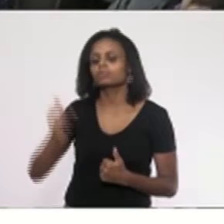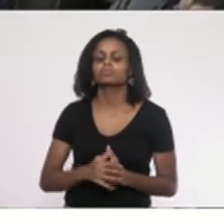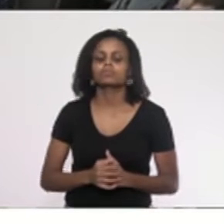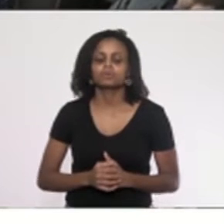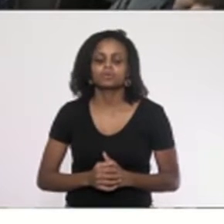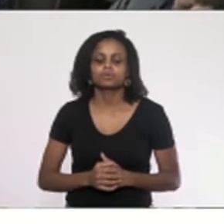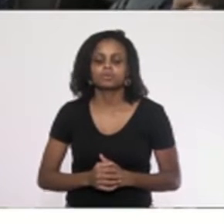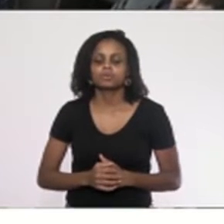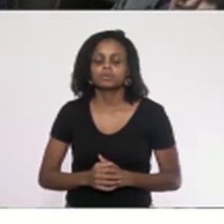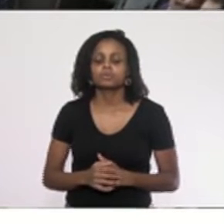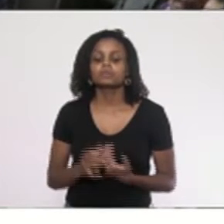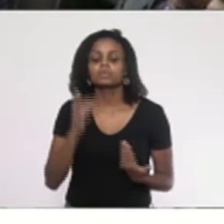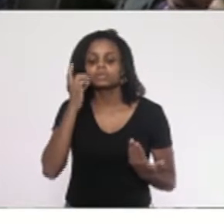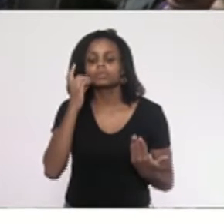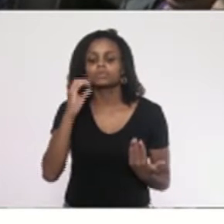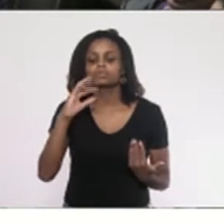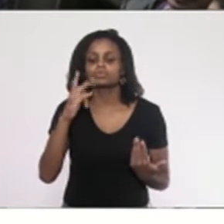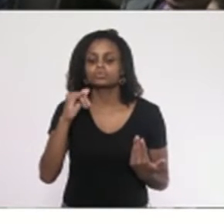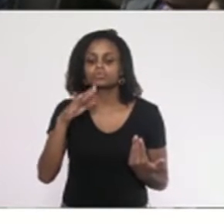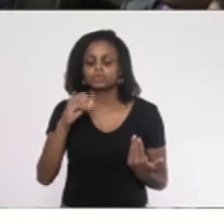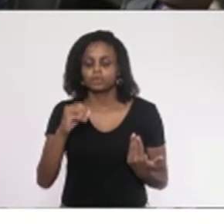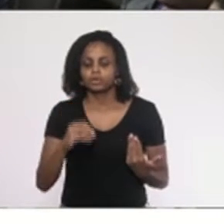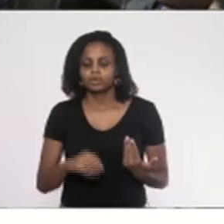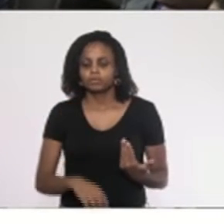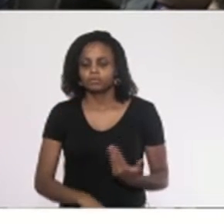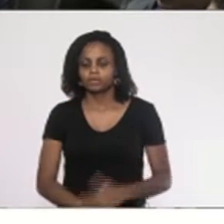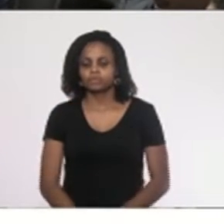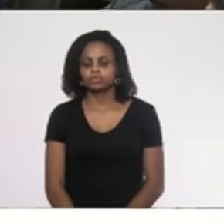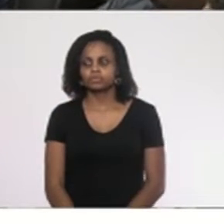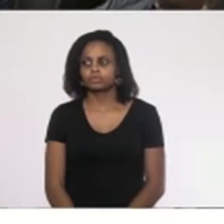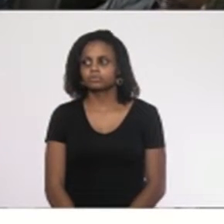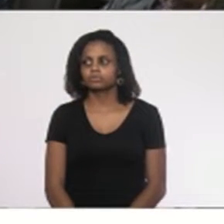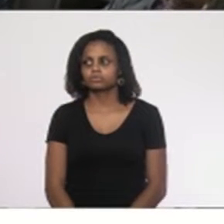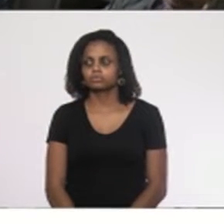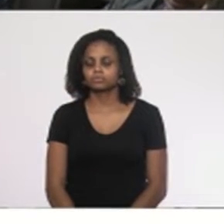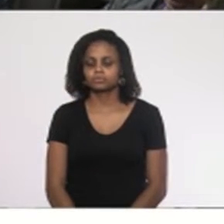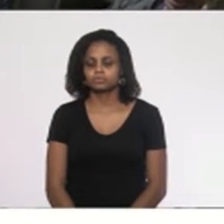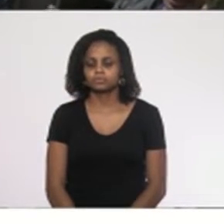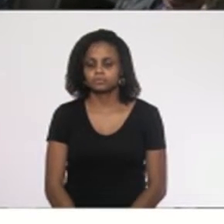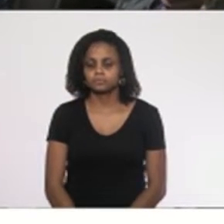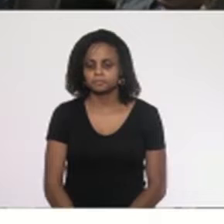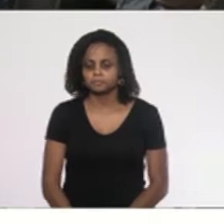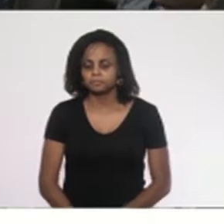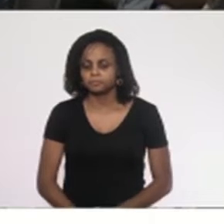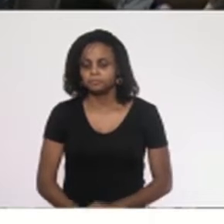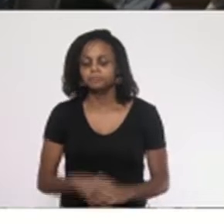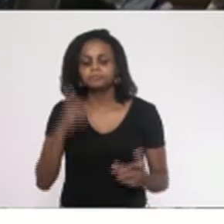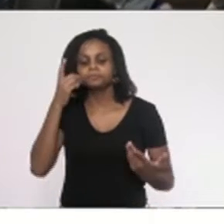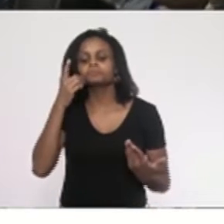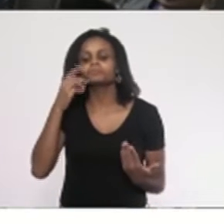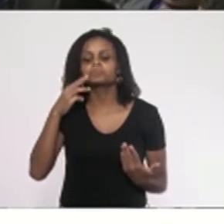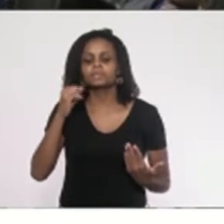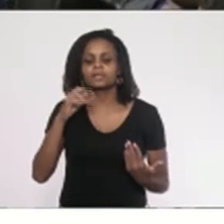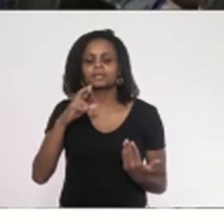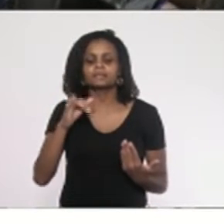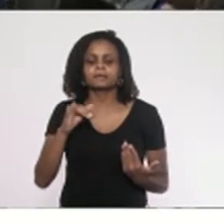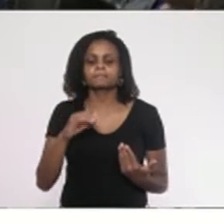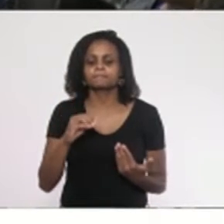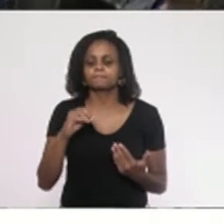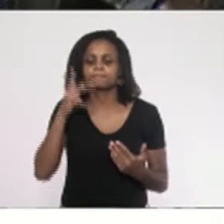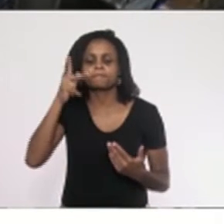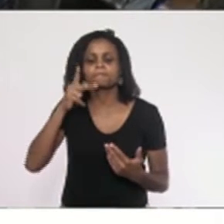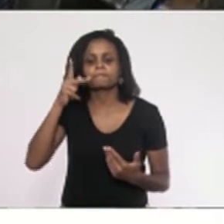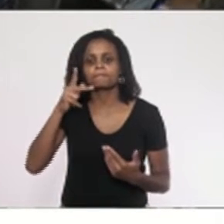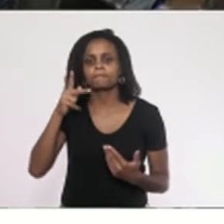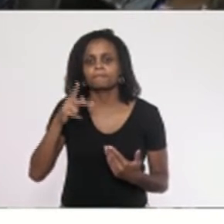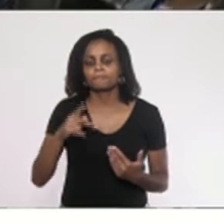Não, o deputado Chico Machado... Mesmo. Não, da regra geral, Acompanhando o pelo deputado Márcio Márcio Pacheco. Pacheco. Eu estou acompanhando o Márcio